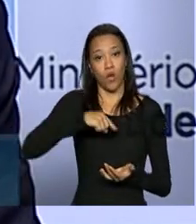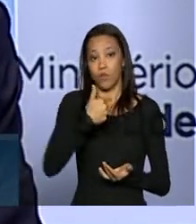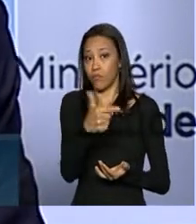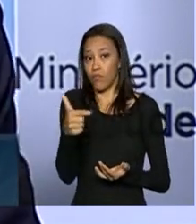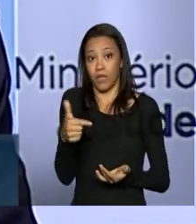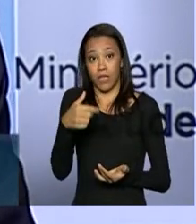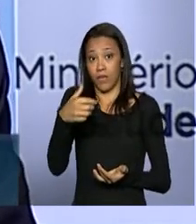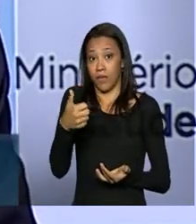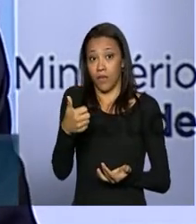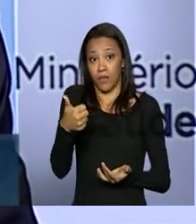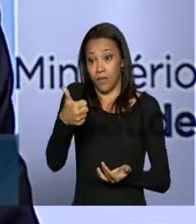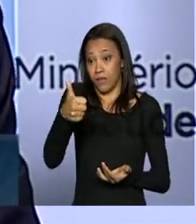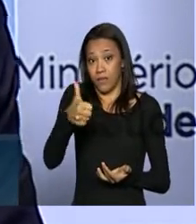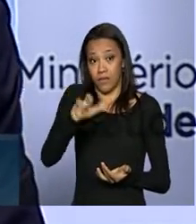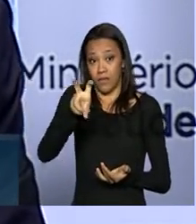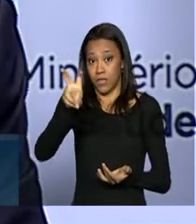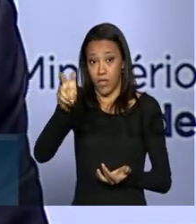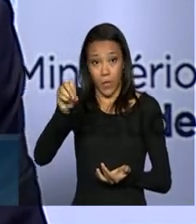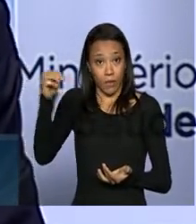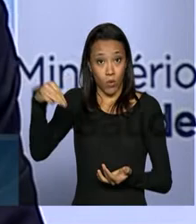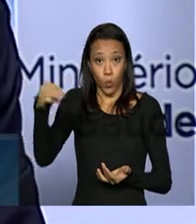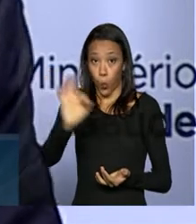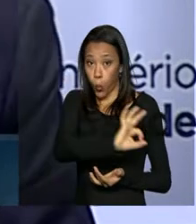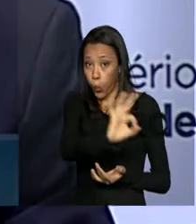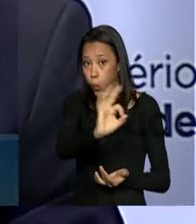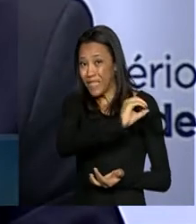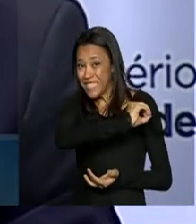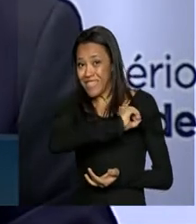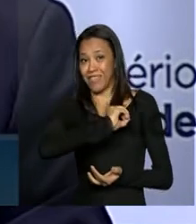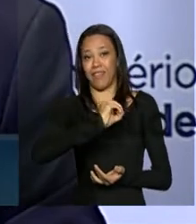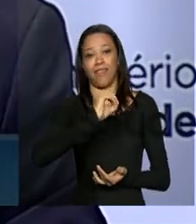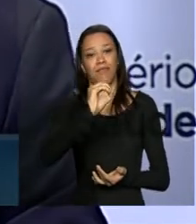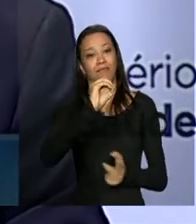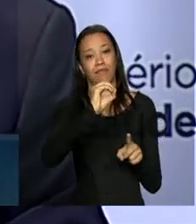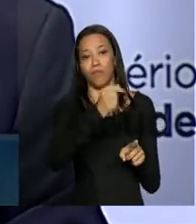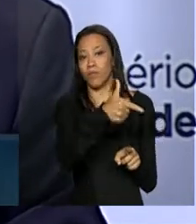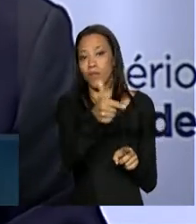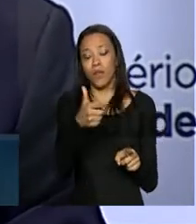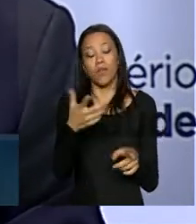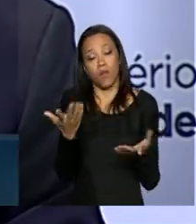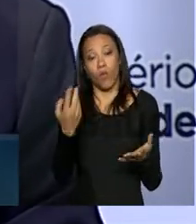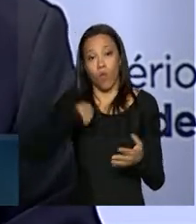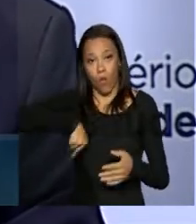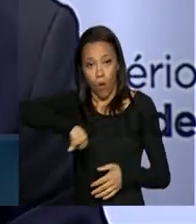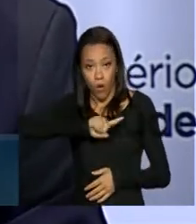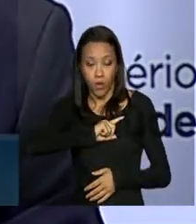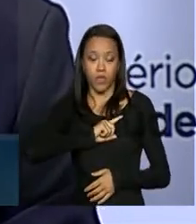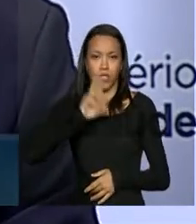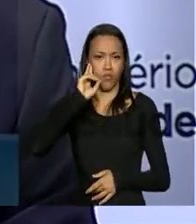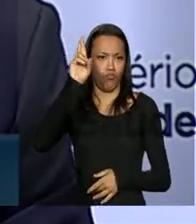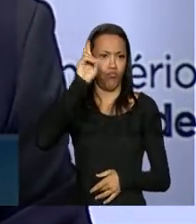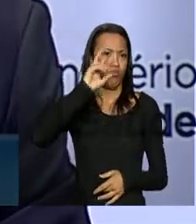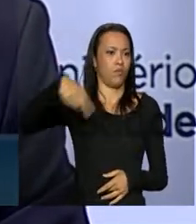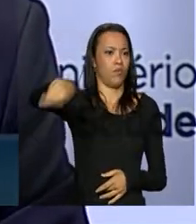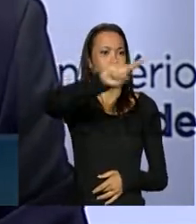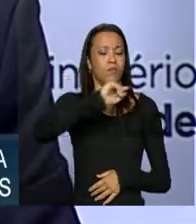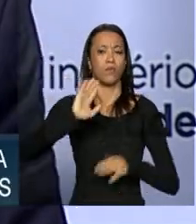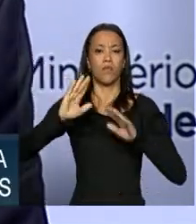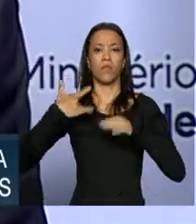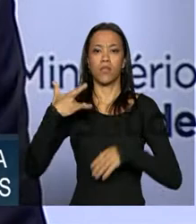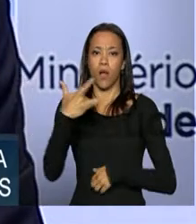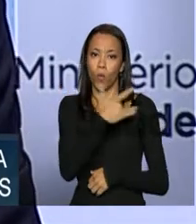ter nenhuma atividade. Então, assim, isso para nós significa também, nós gestores da saúde, temos profissionais de saúde,